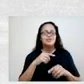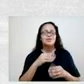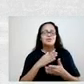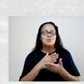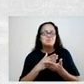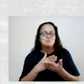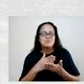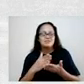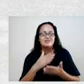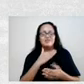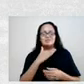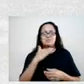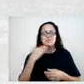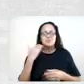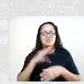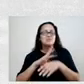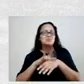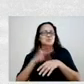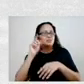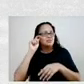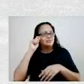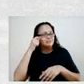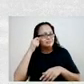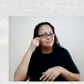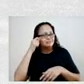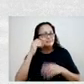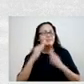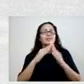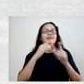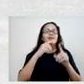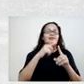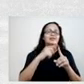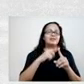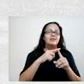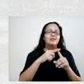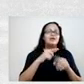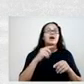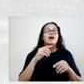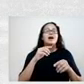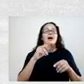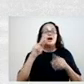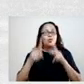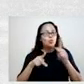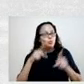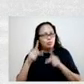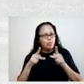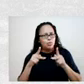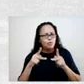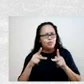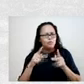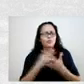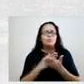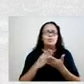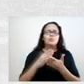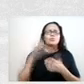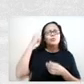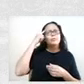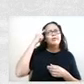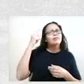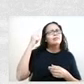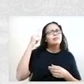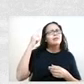né, com a peste negra, isso passou a gerar questionamento a boa parte da população europeia. Como assim? Se eles